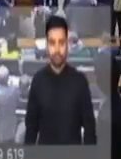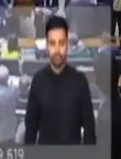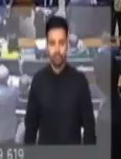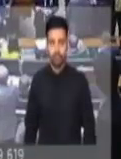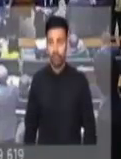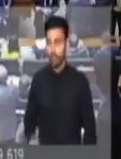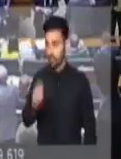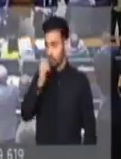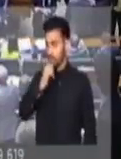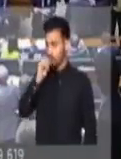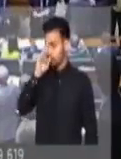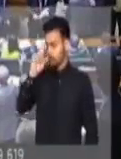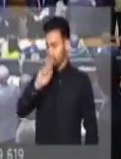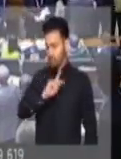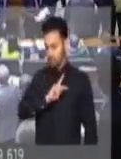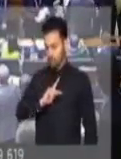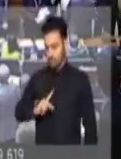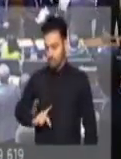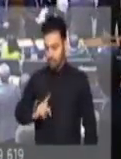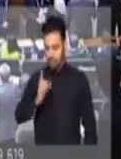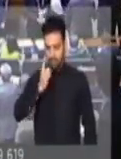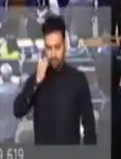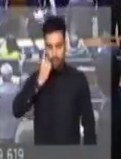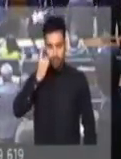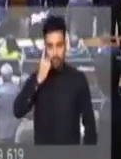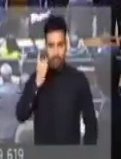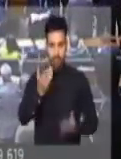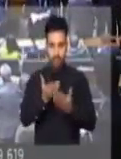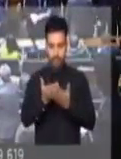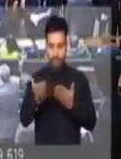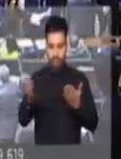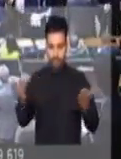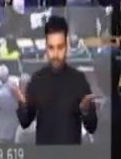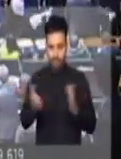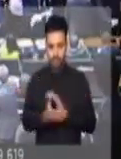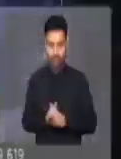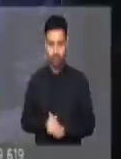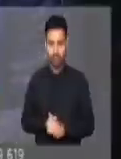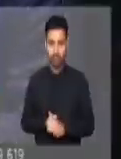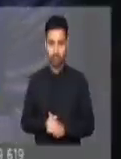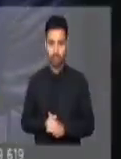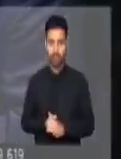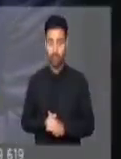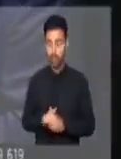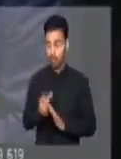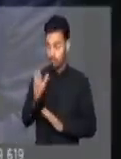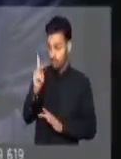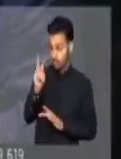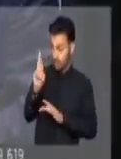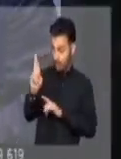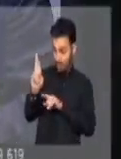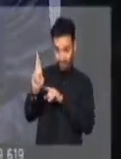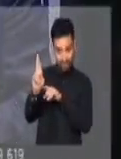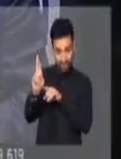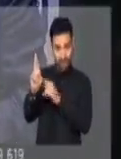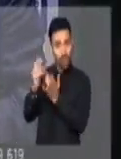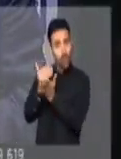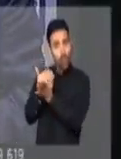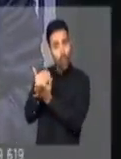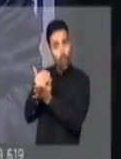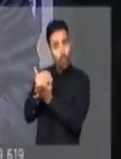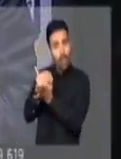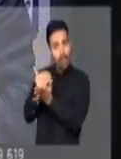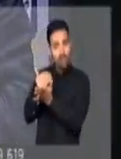Senhor presidente, senhoras e senhores deputados, está na gênese do Partido da República a